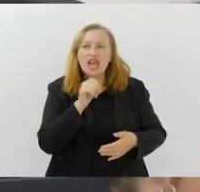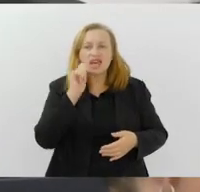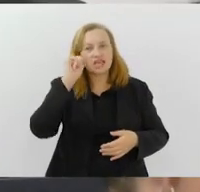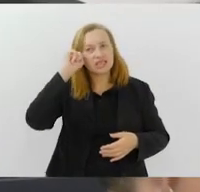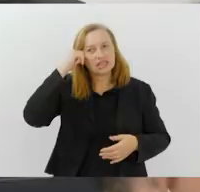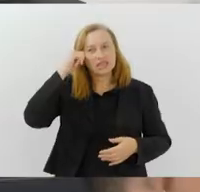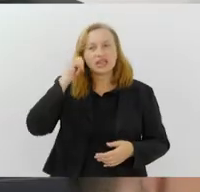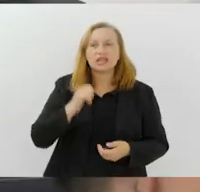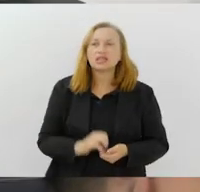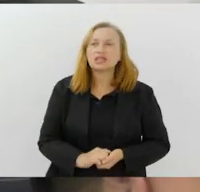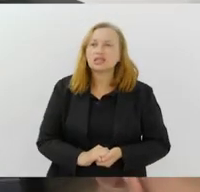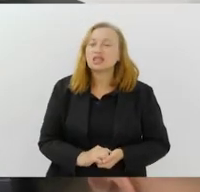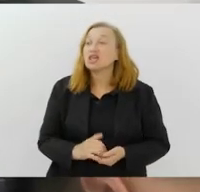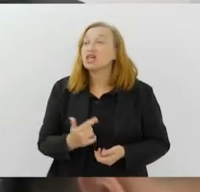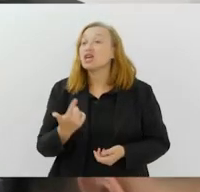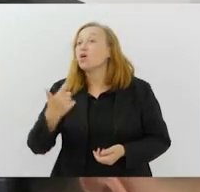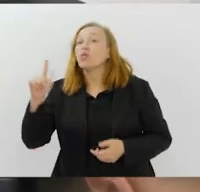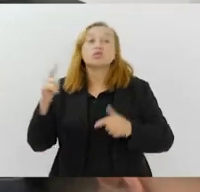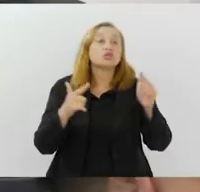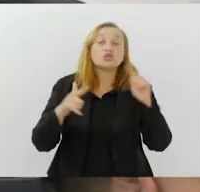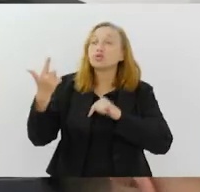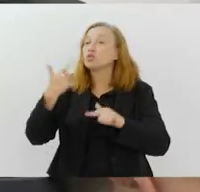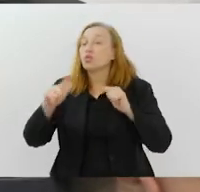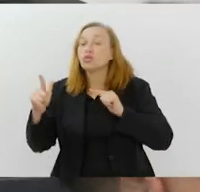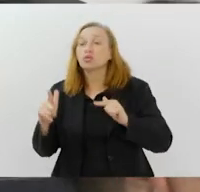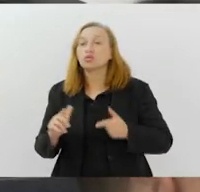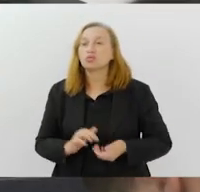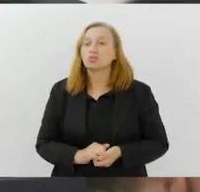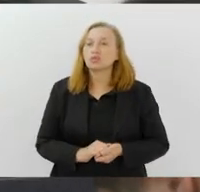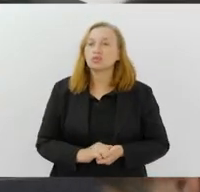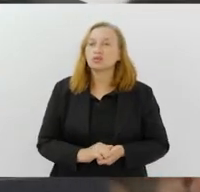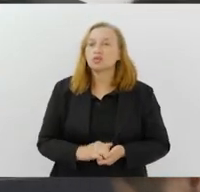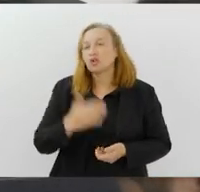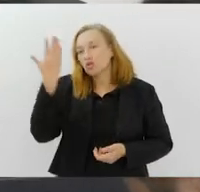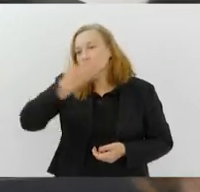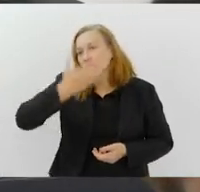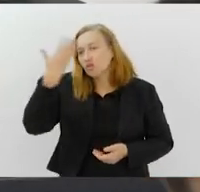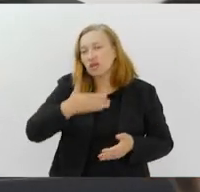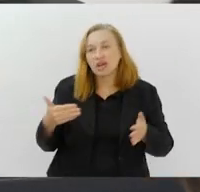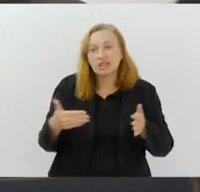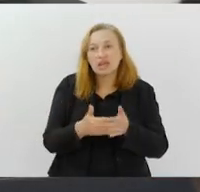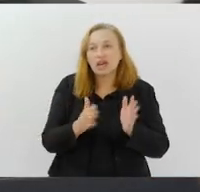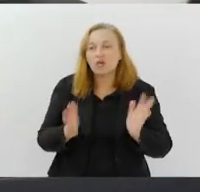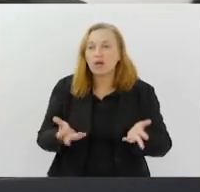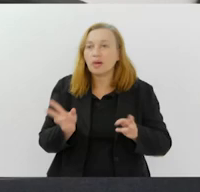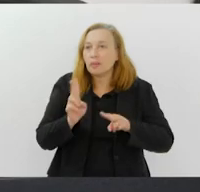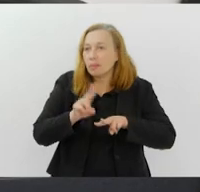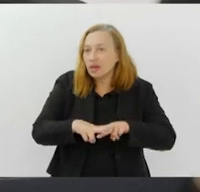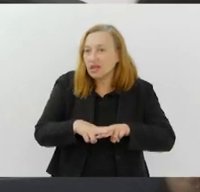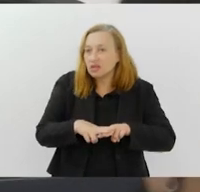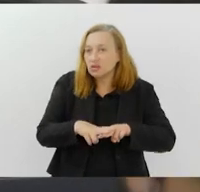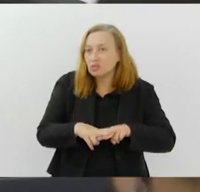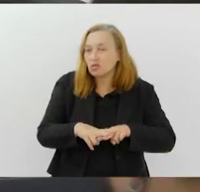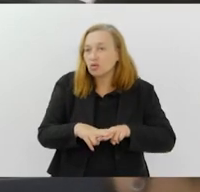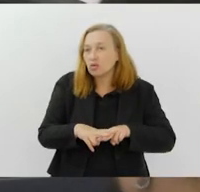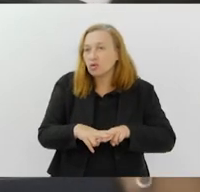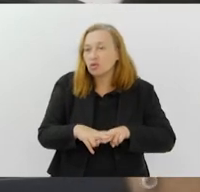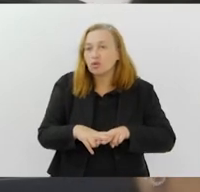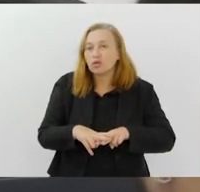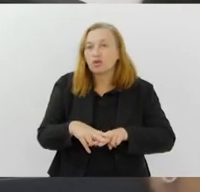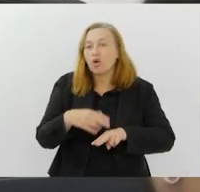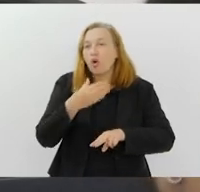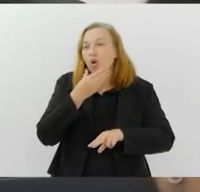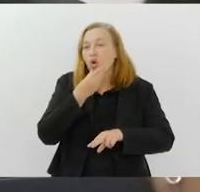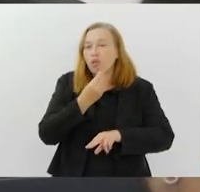identificada e vários e vários outros que estão aí porque eu não vi até agora nem preso e nem não preso louro de olhos